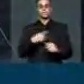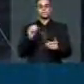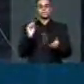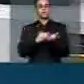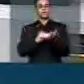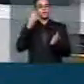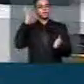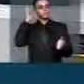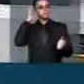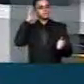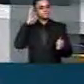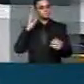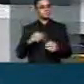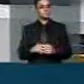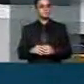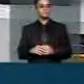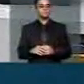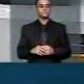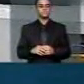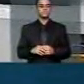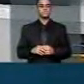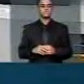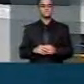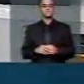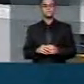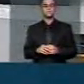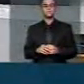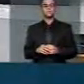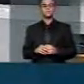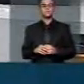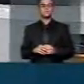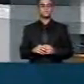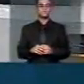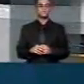Solicito ampla divulgação do seu pronunciamento, inclusive na Voz do Brasil. Foi